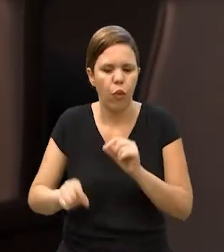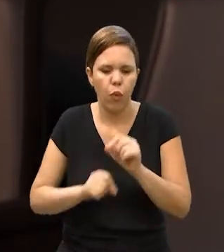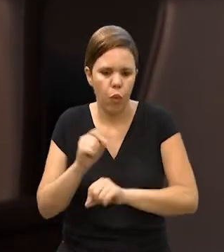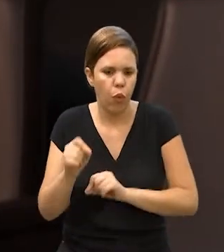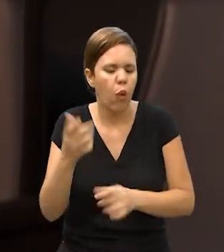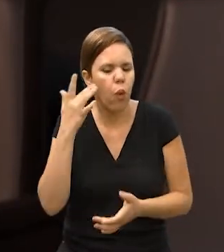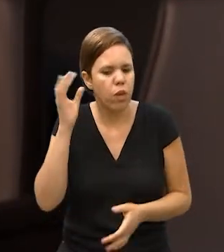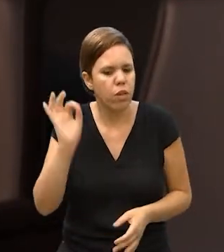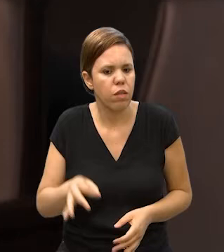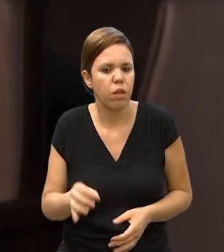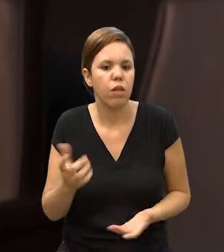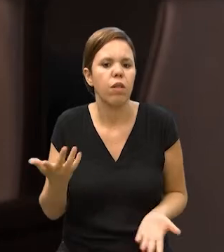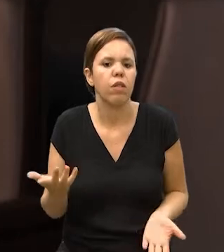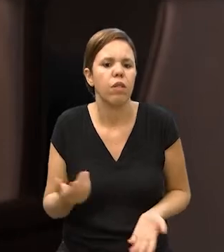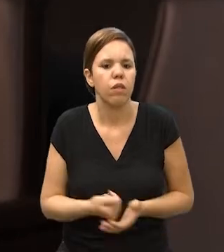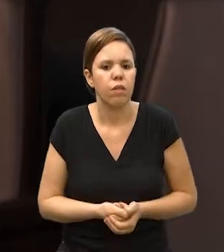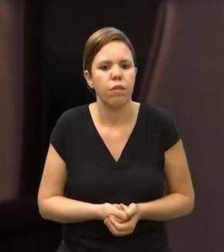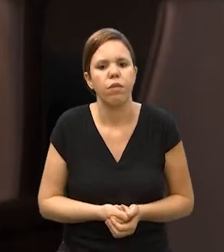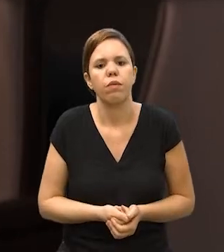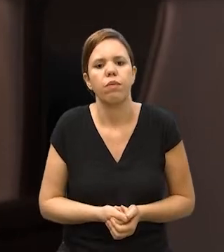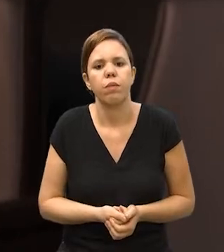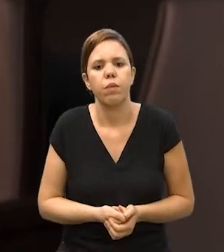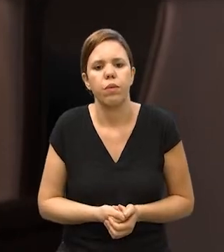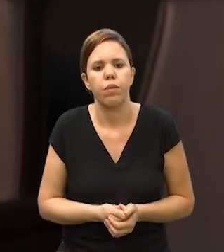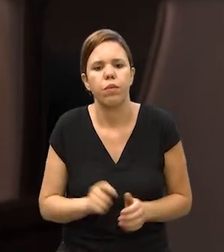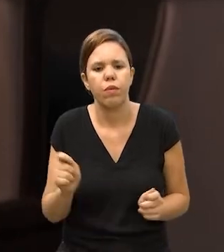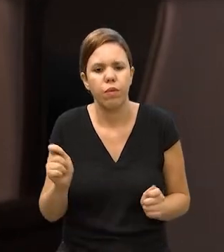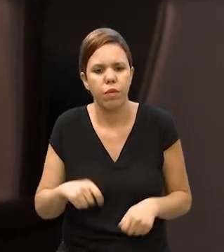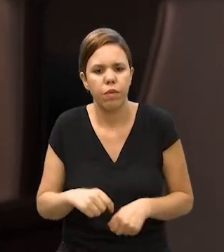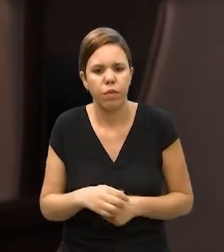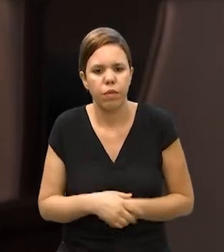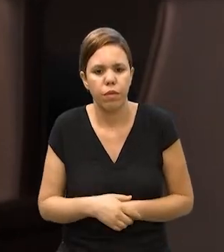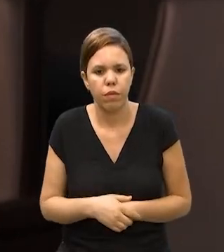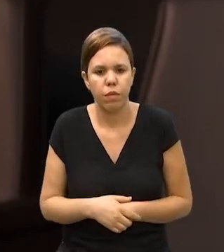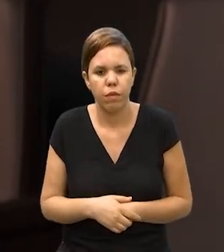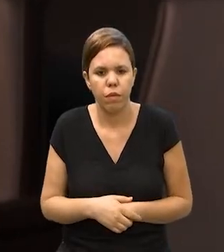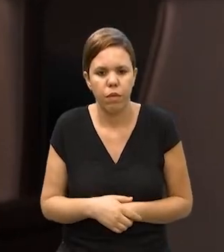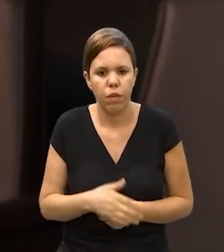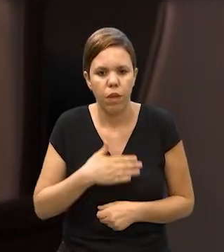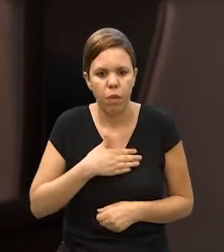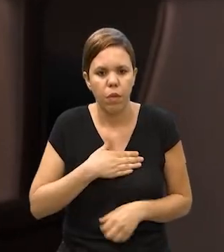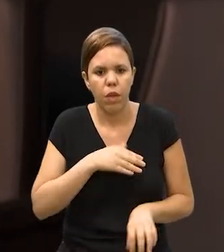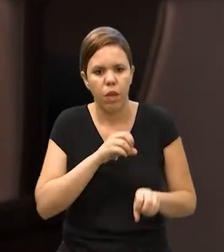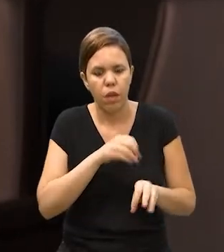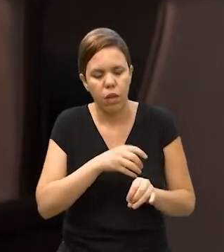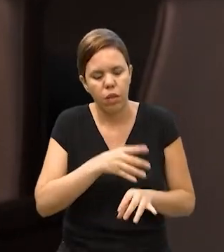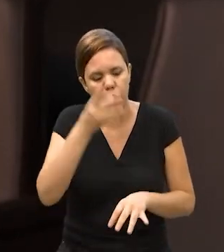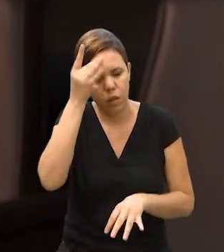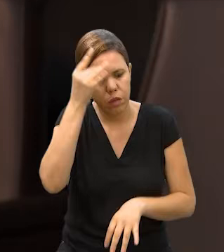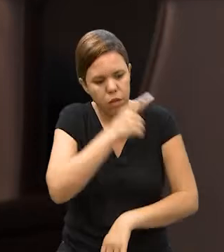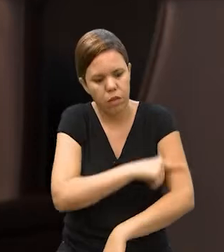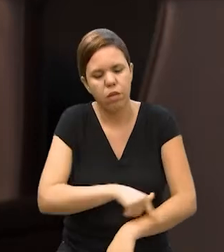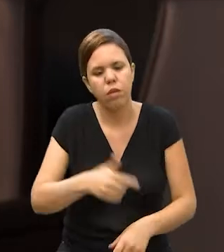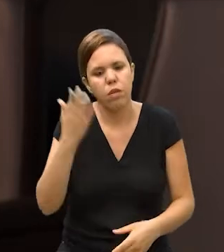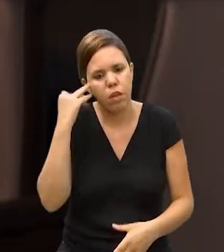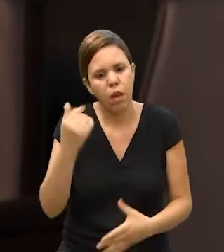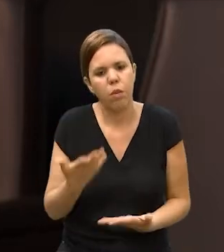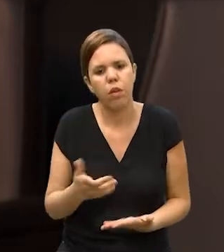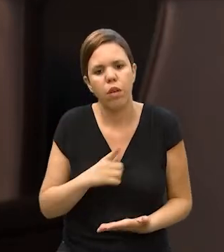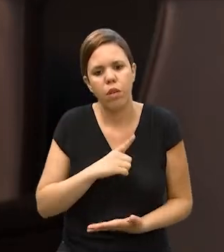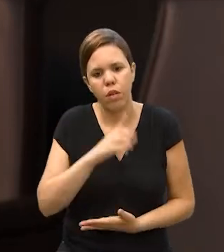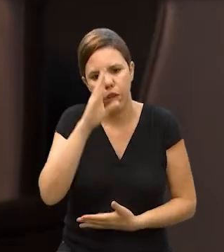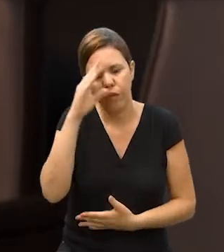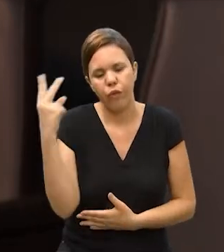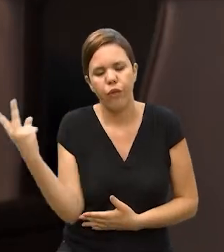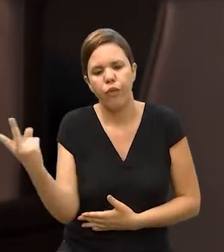com que eu acho certo e aquilo que está na minha educação, né, aquilo que eu fui criado, com os princípios,